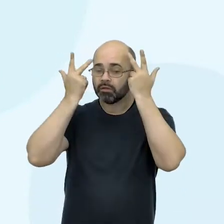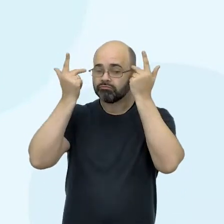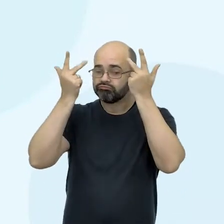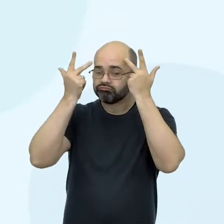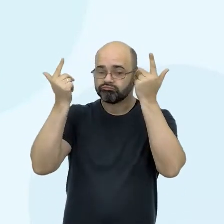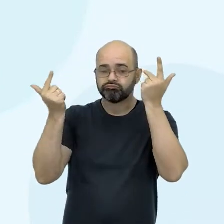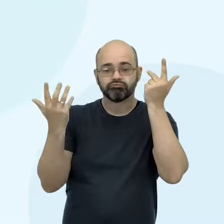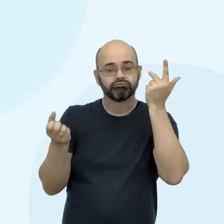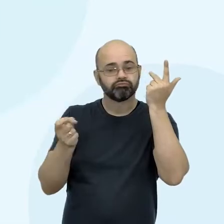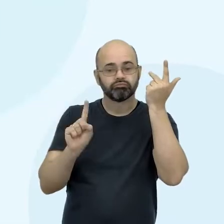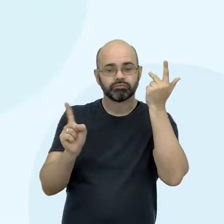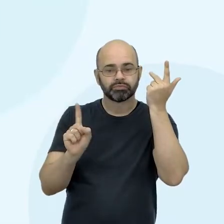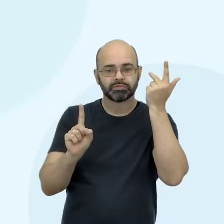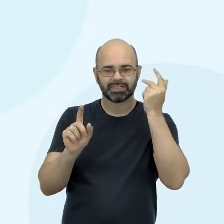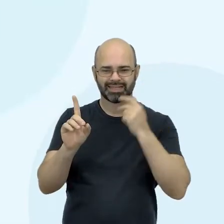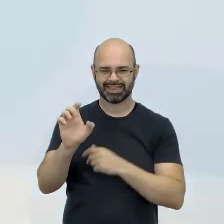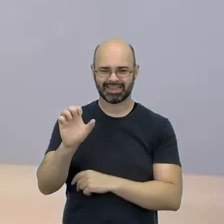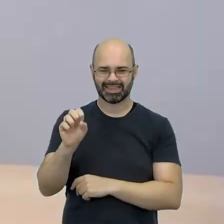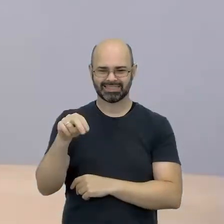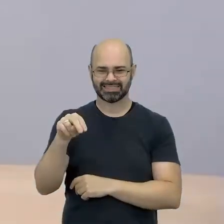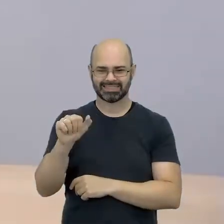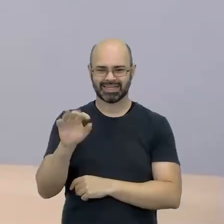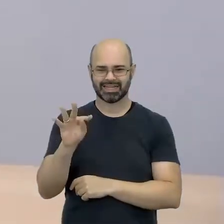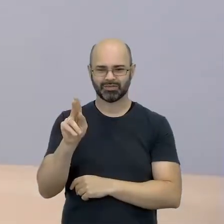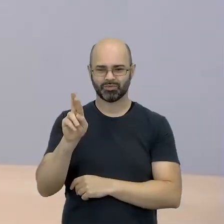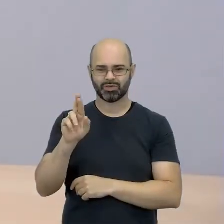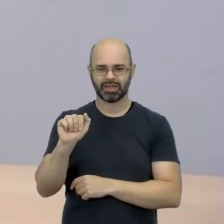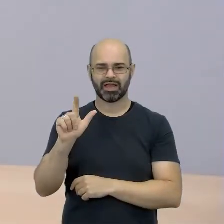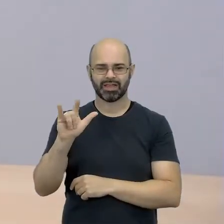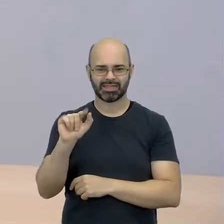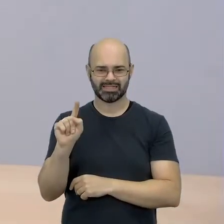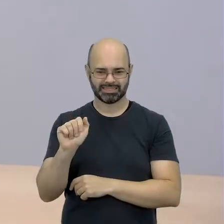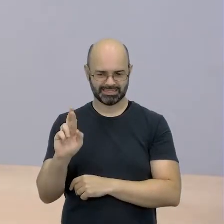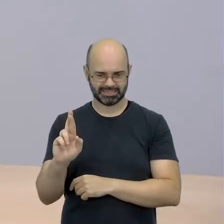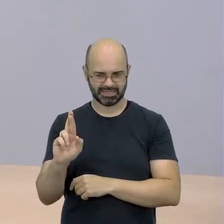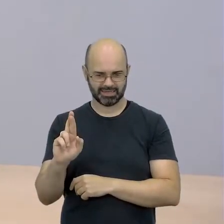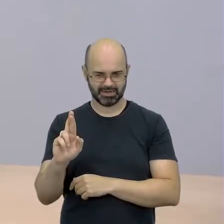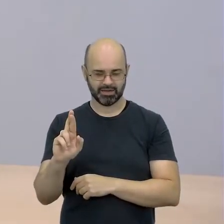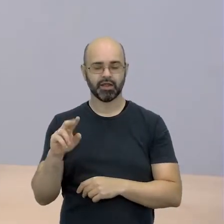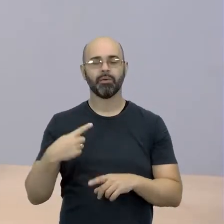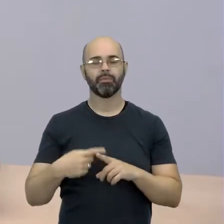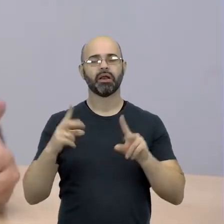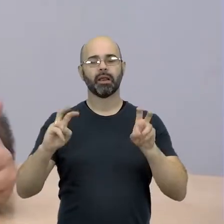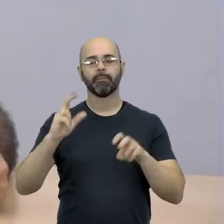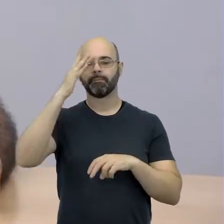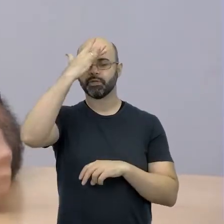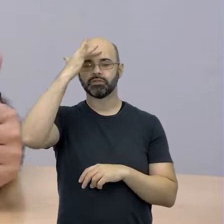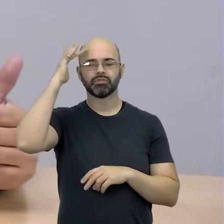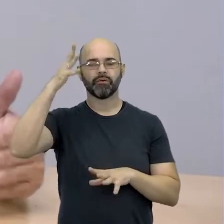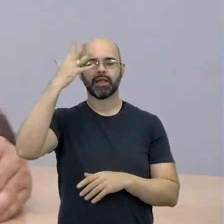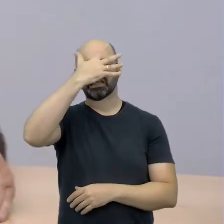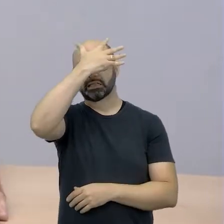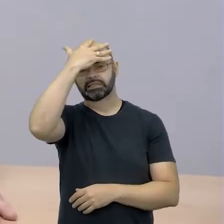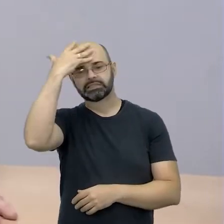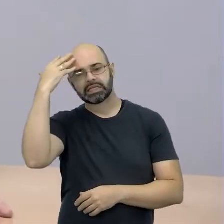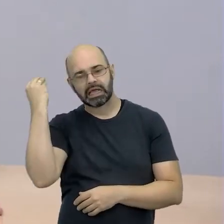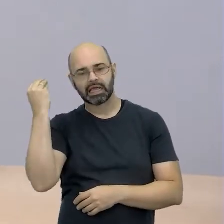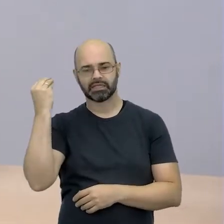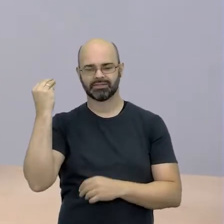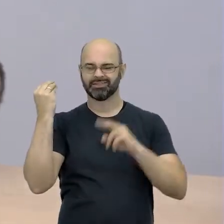desnaturalizar, porque para muitas pessoas acontece o fenômeno de esquecimento ou não